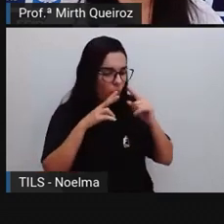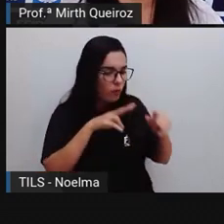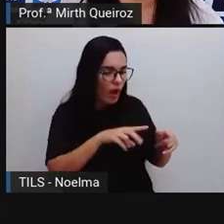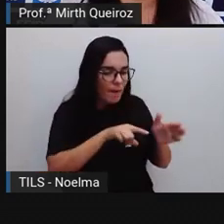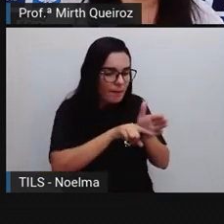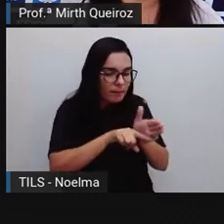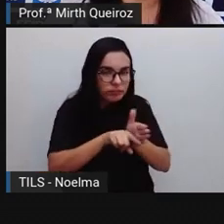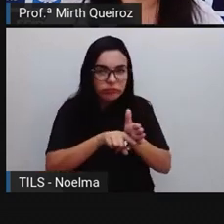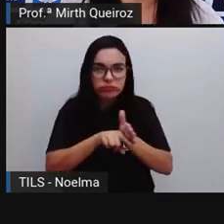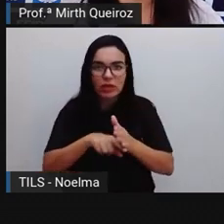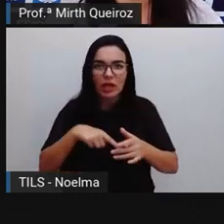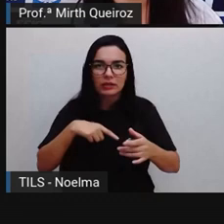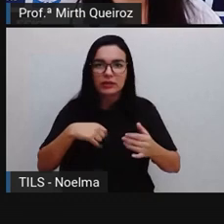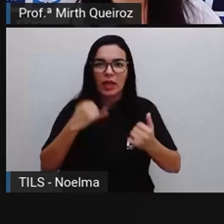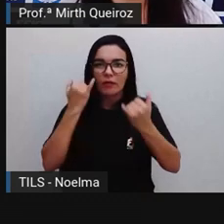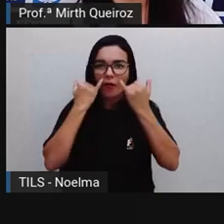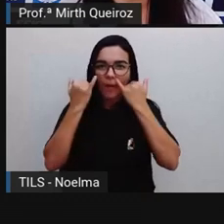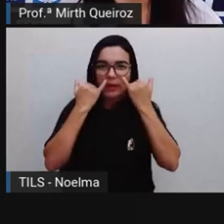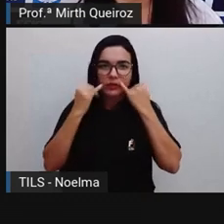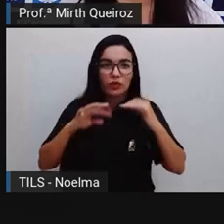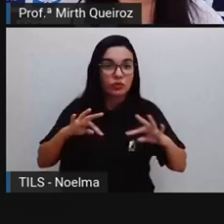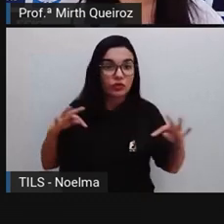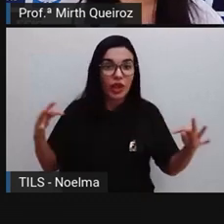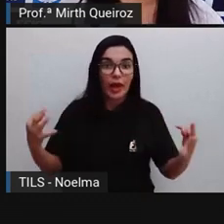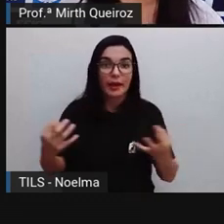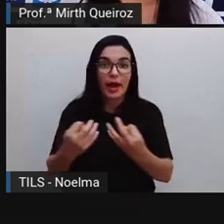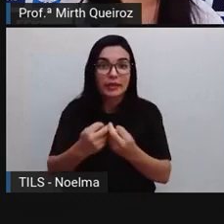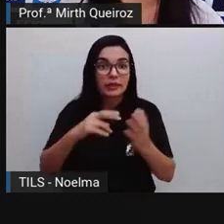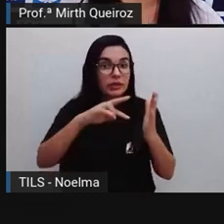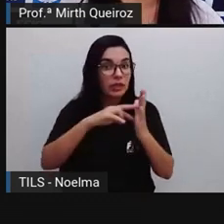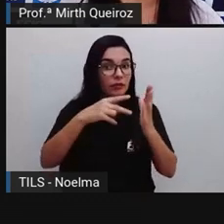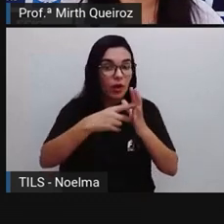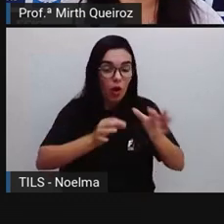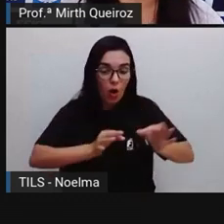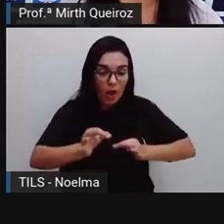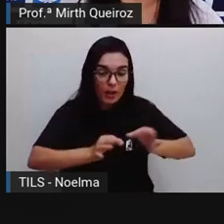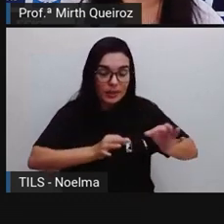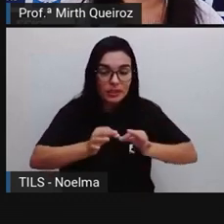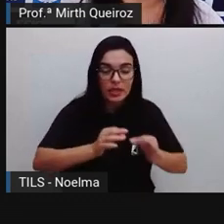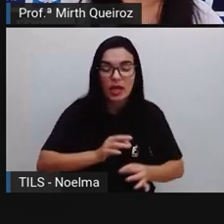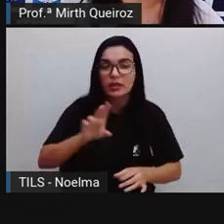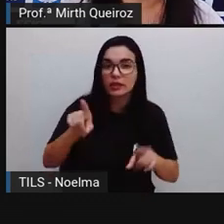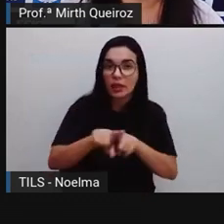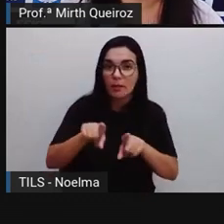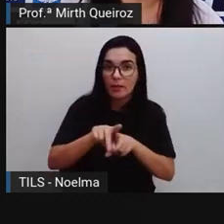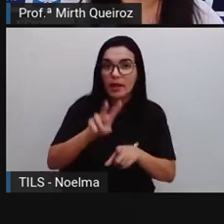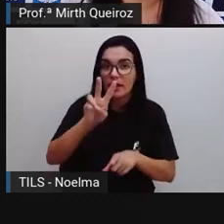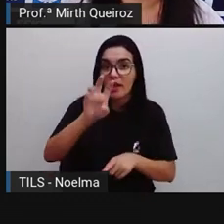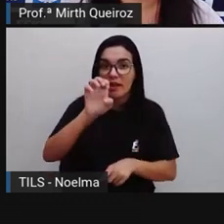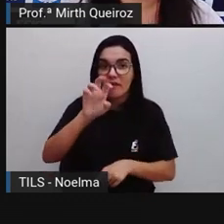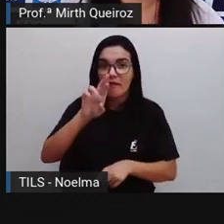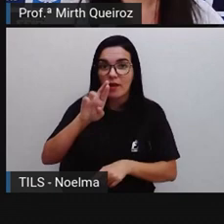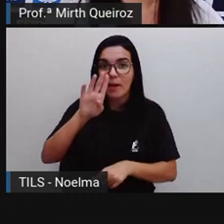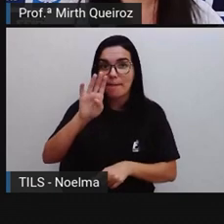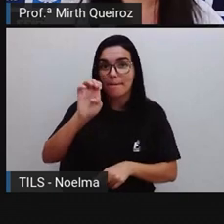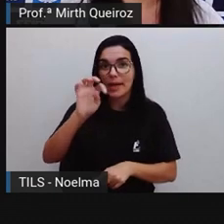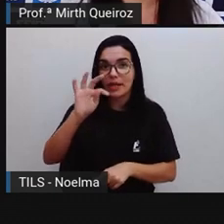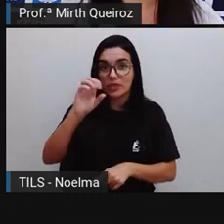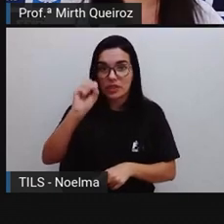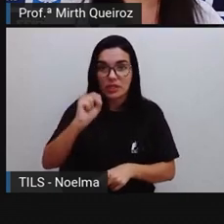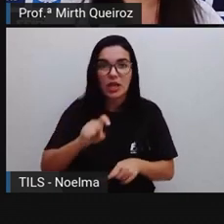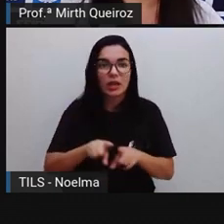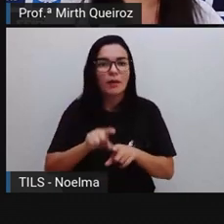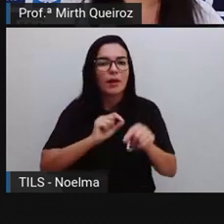mais significativas organizadas em verbetes. A intenção comunicativa é ampliar o conhecimento do leitor sobre